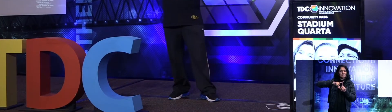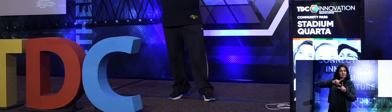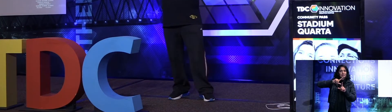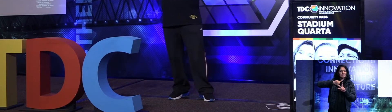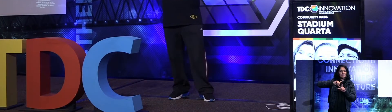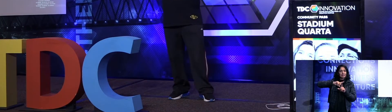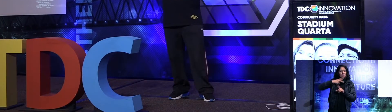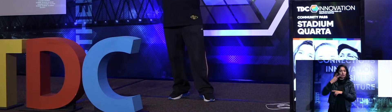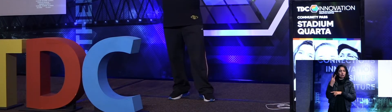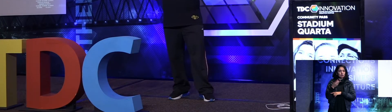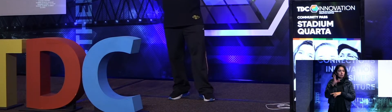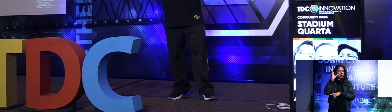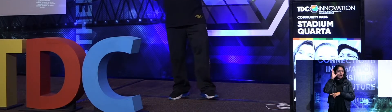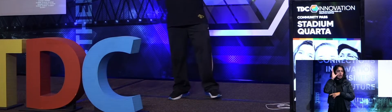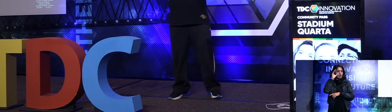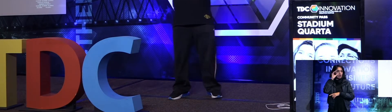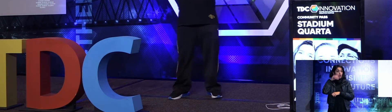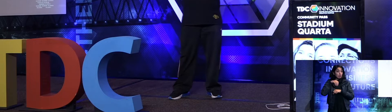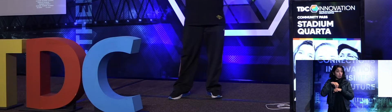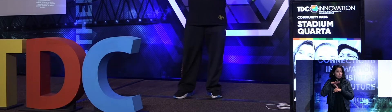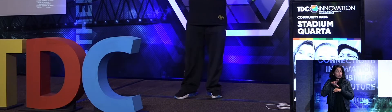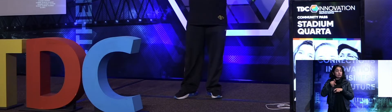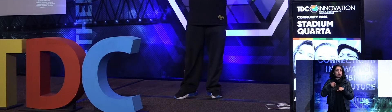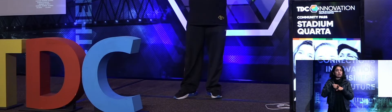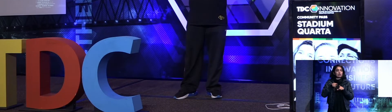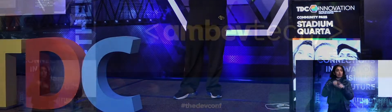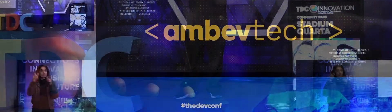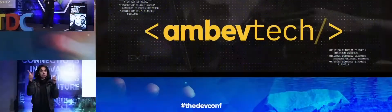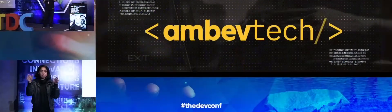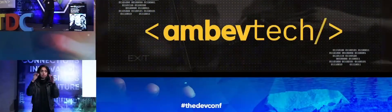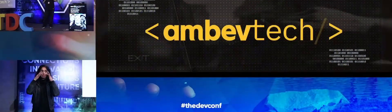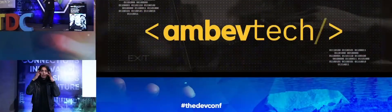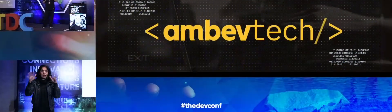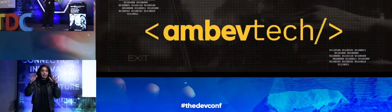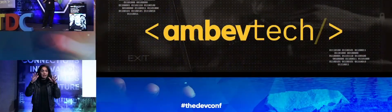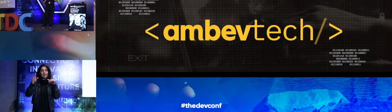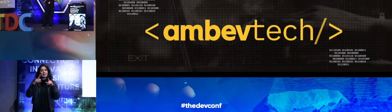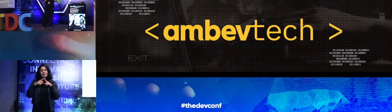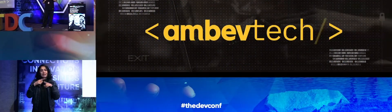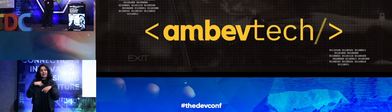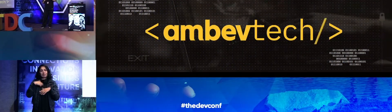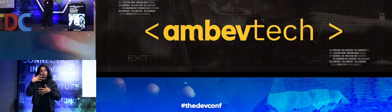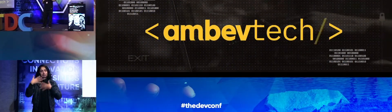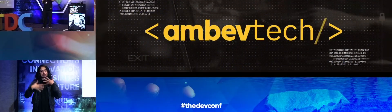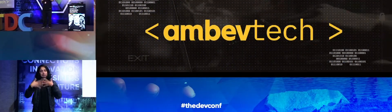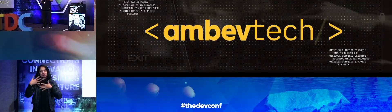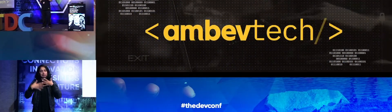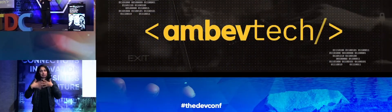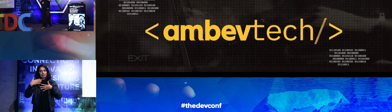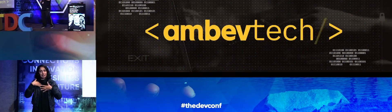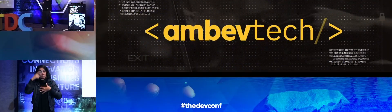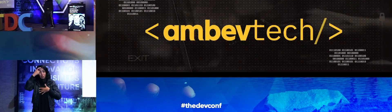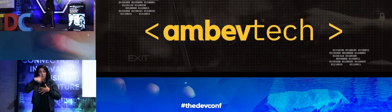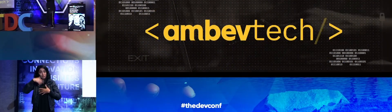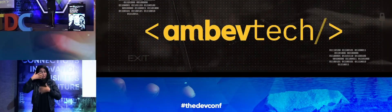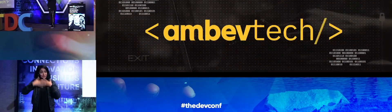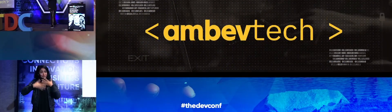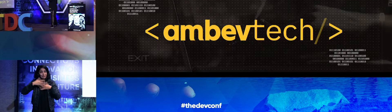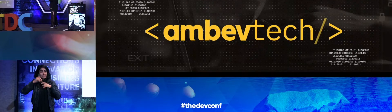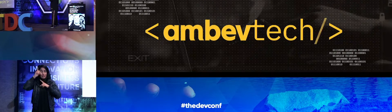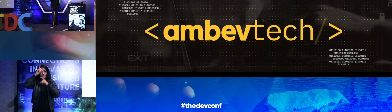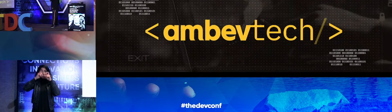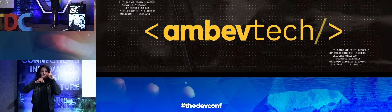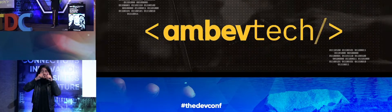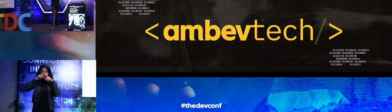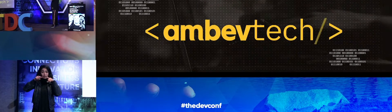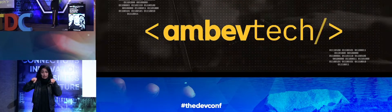são quase alertas, assim. Primeiro, que eu sou uma pessoa bastante atrapalhada. E estou preocupado, inclusive, com esse espaço que